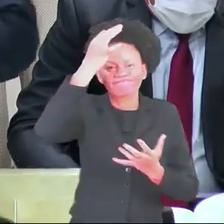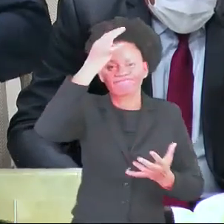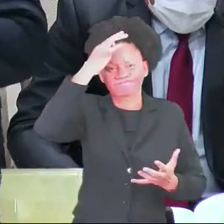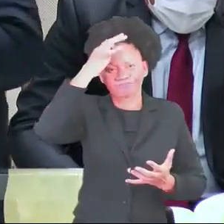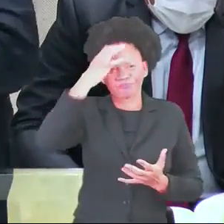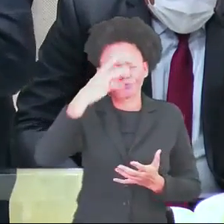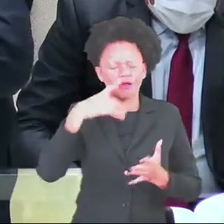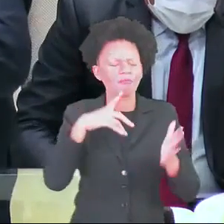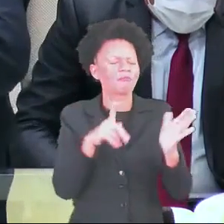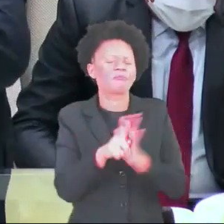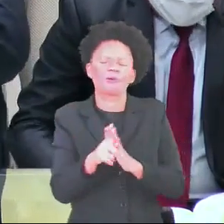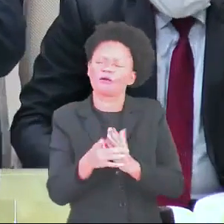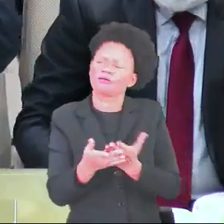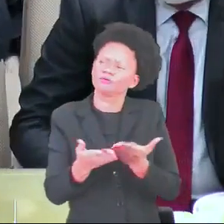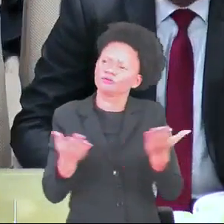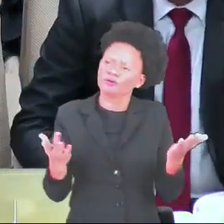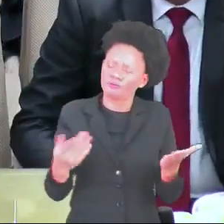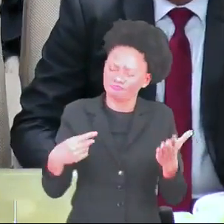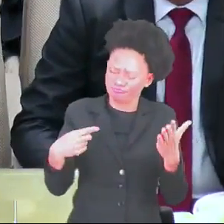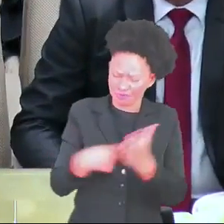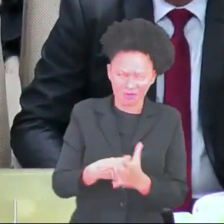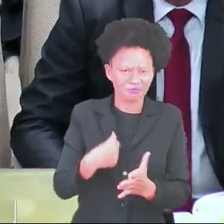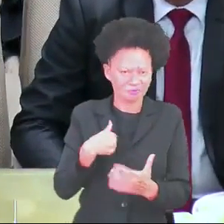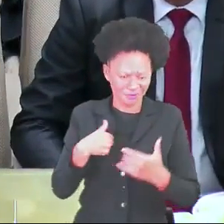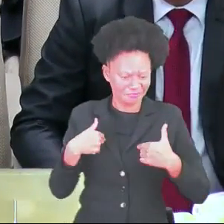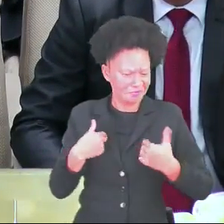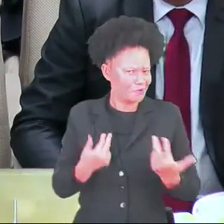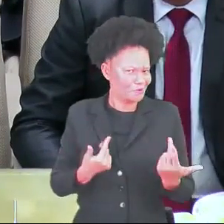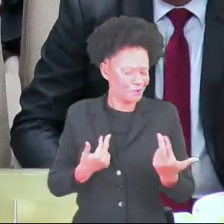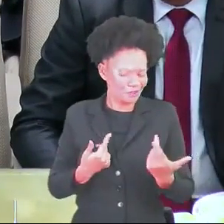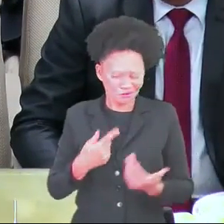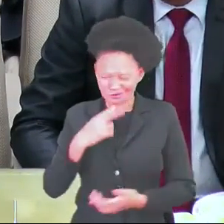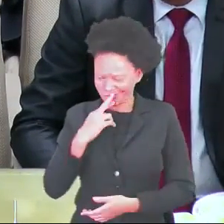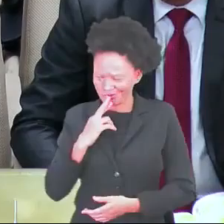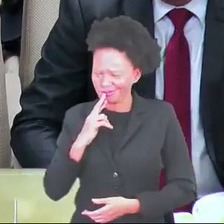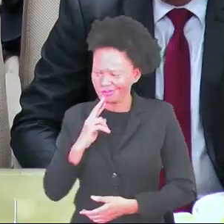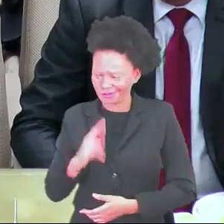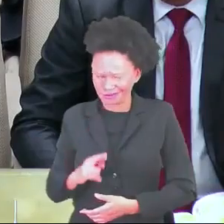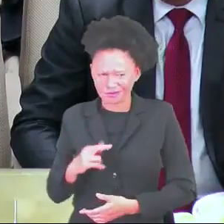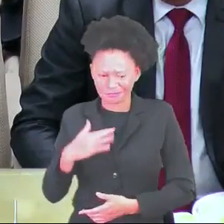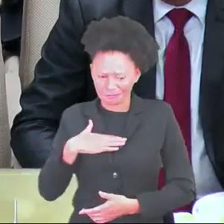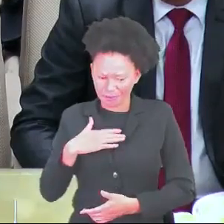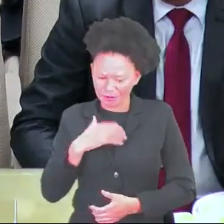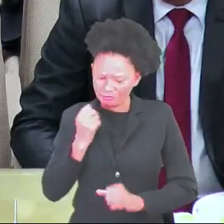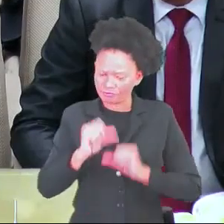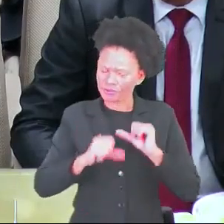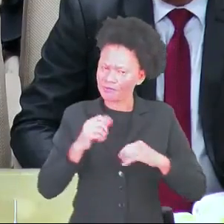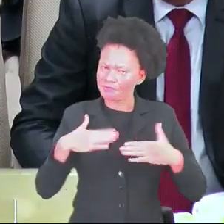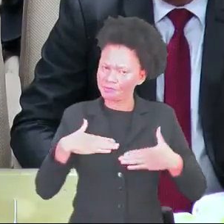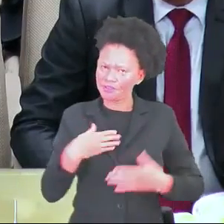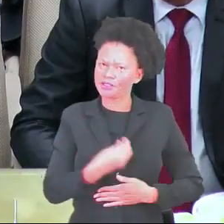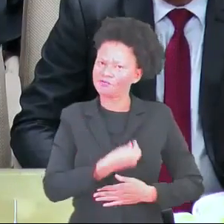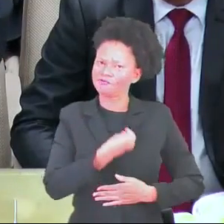A grande pergunta que eu sempre faço para mim, e eu sempre me respondo para eu poder agir na minha vida toda, é essa: